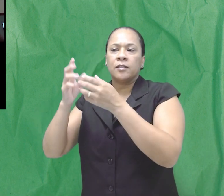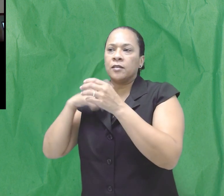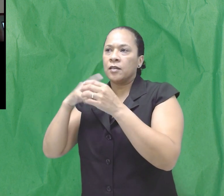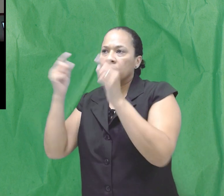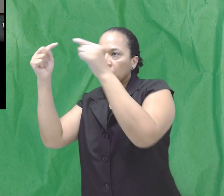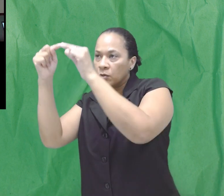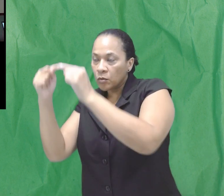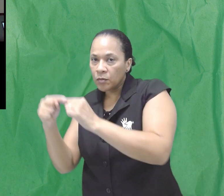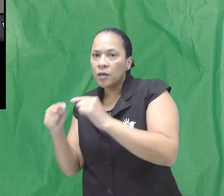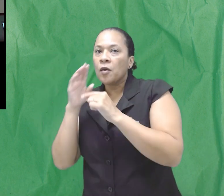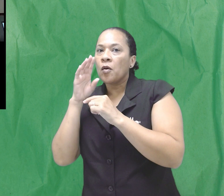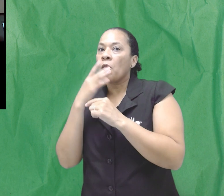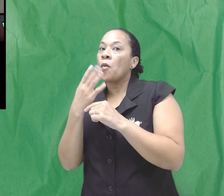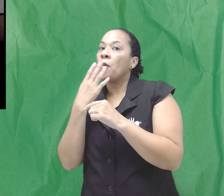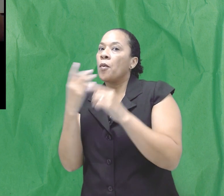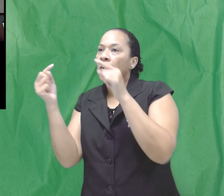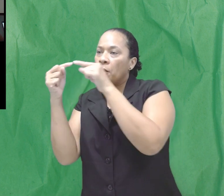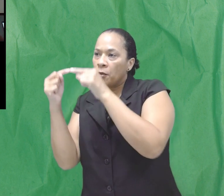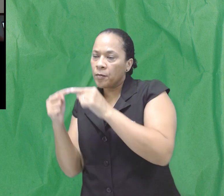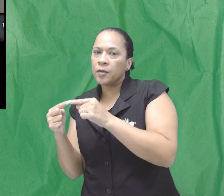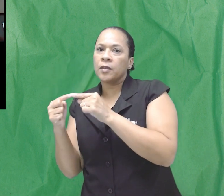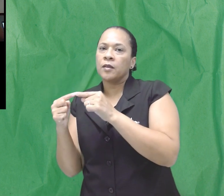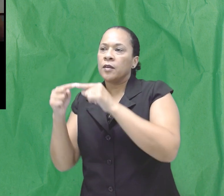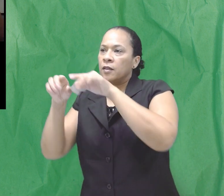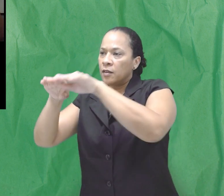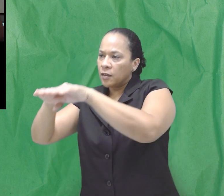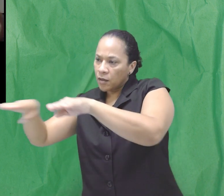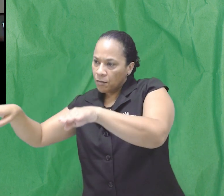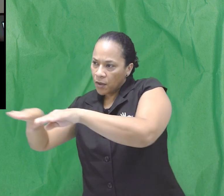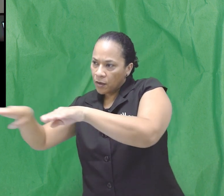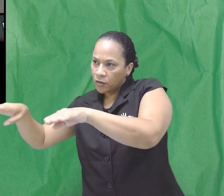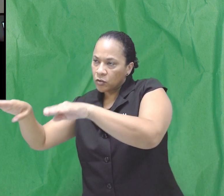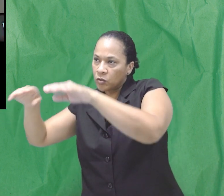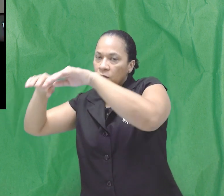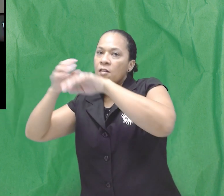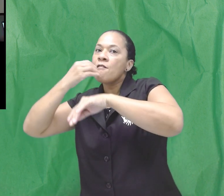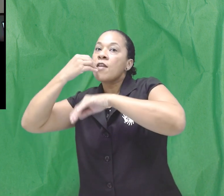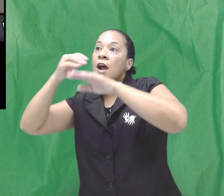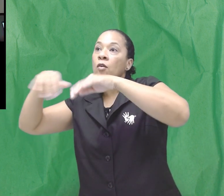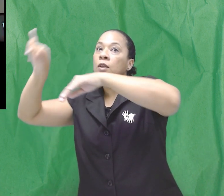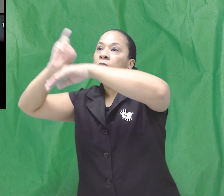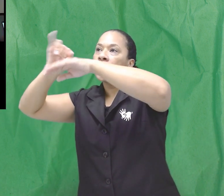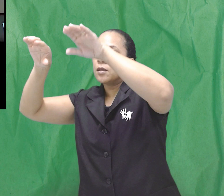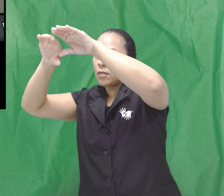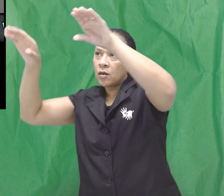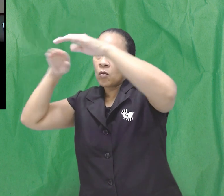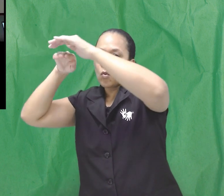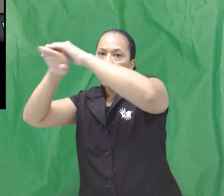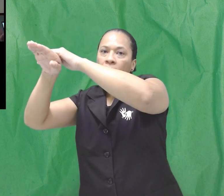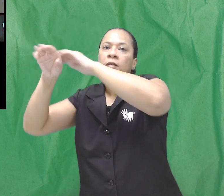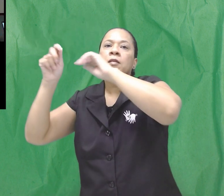fortes devem ficar em prateleiras baixas e os mais fracos nas prateleiras de cima. E substâncias incompatíveis